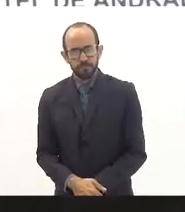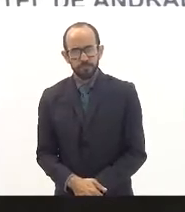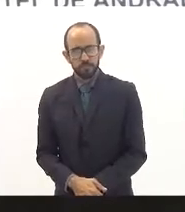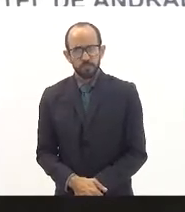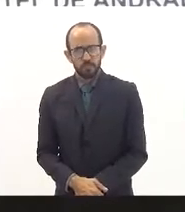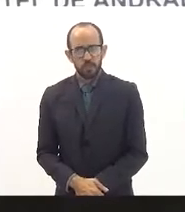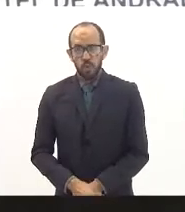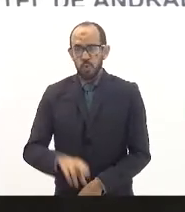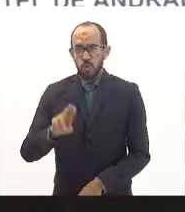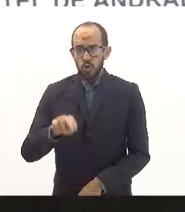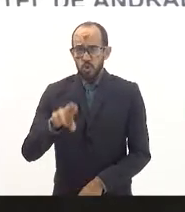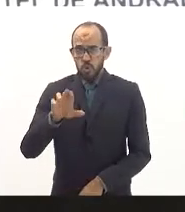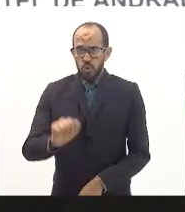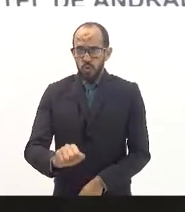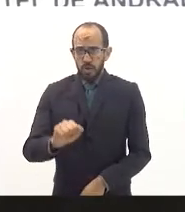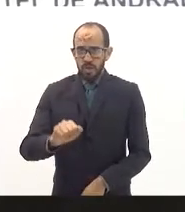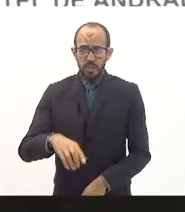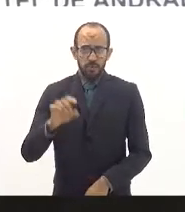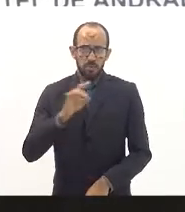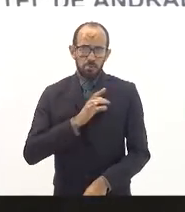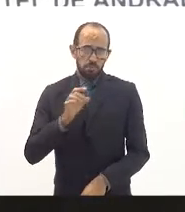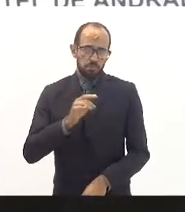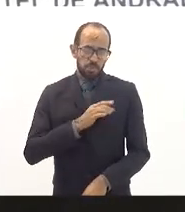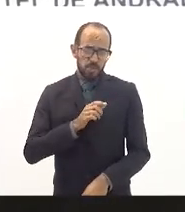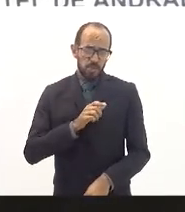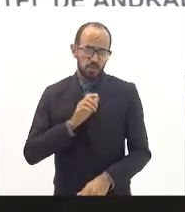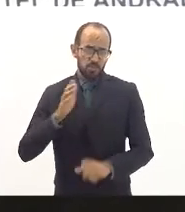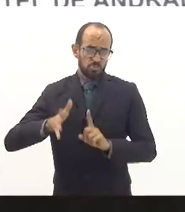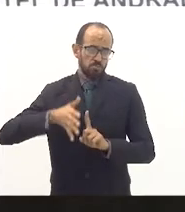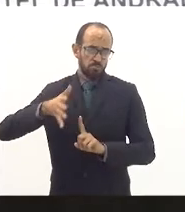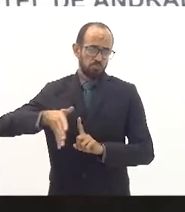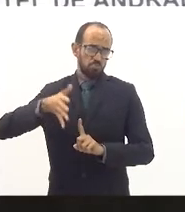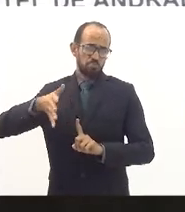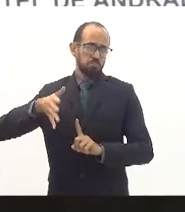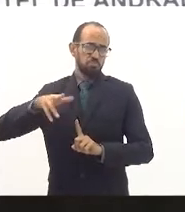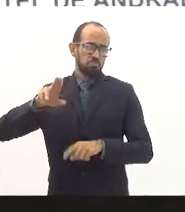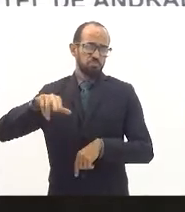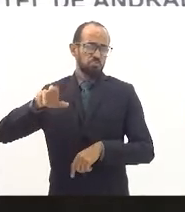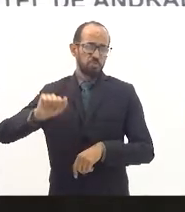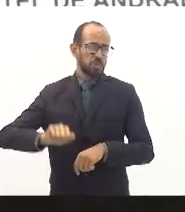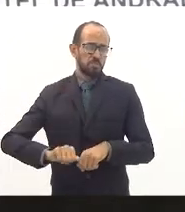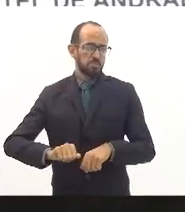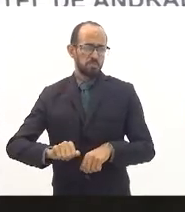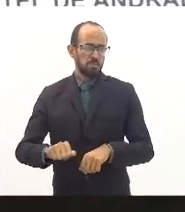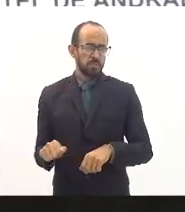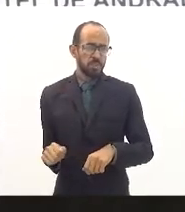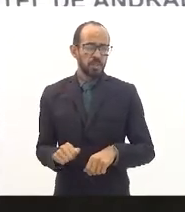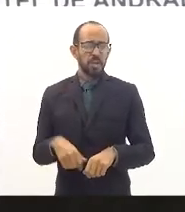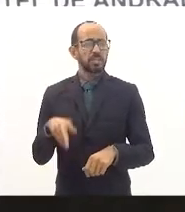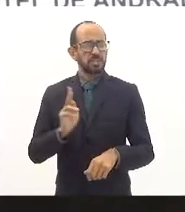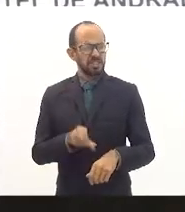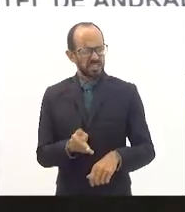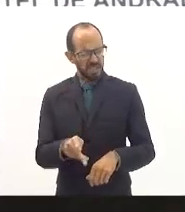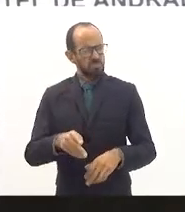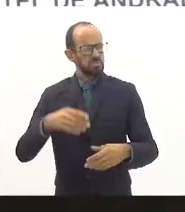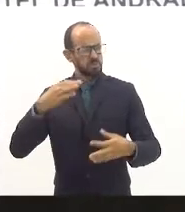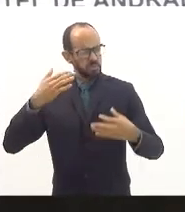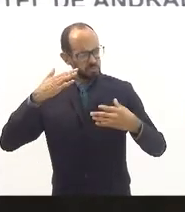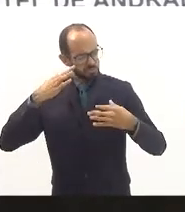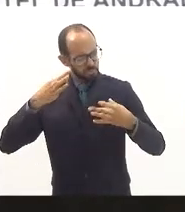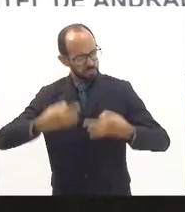Jamais teve medo das palavras. Ao contrário, sempre soube manejá-las com